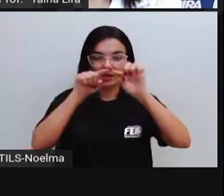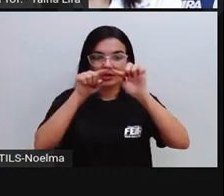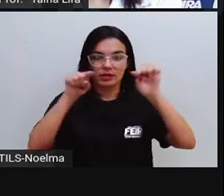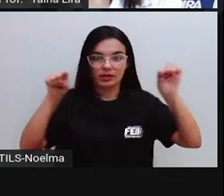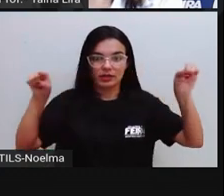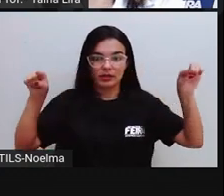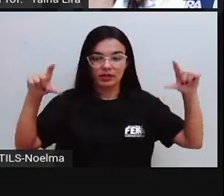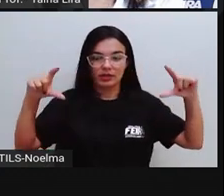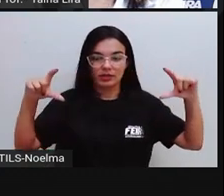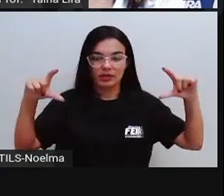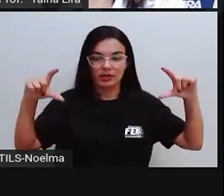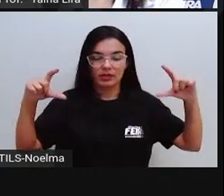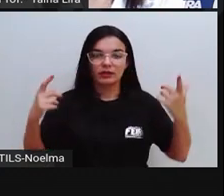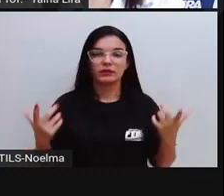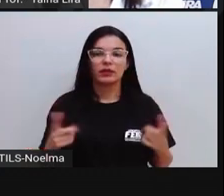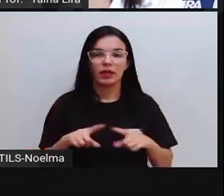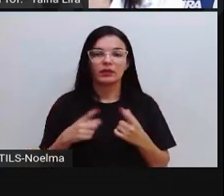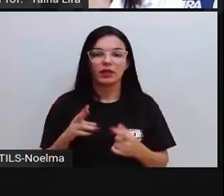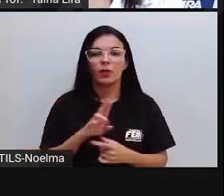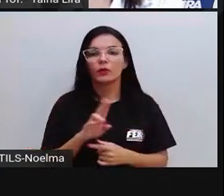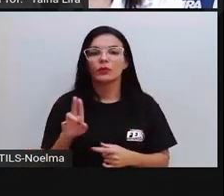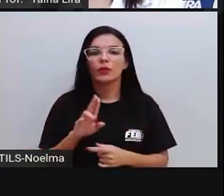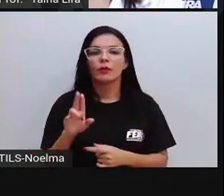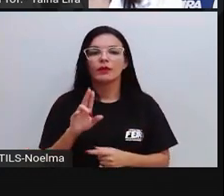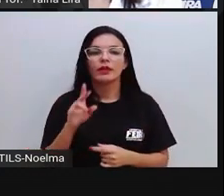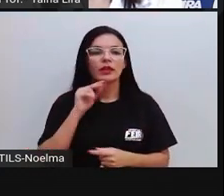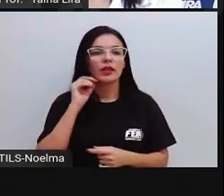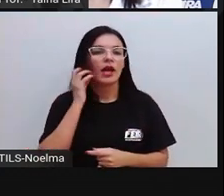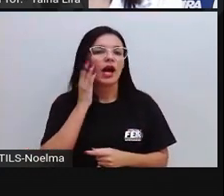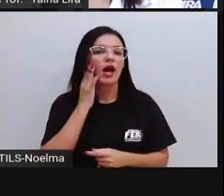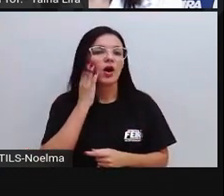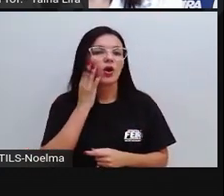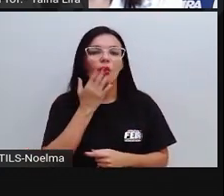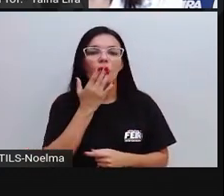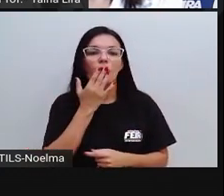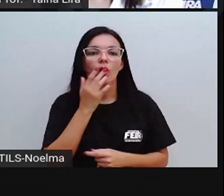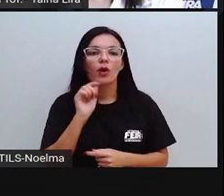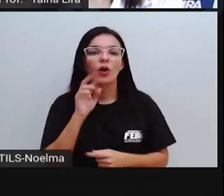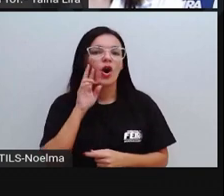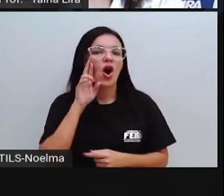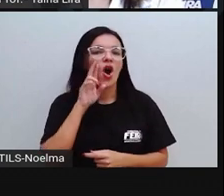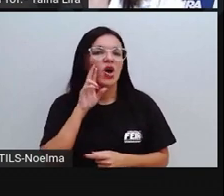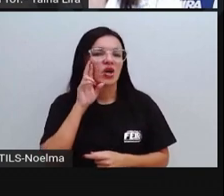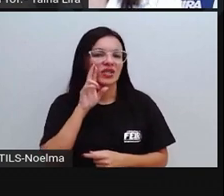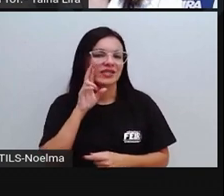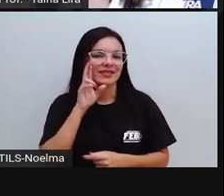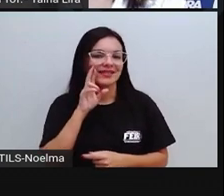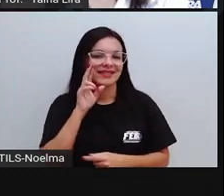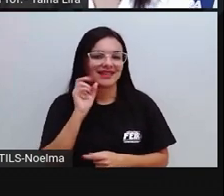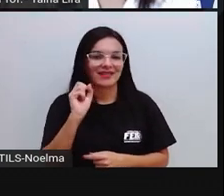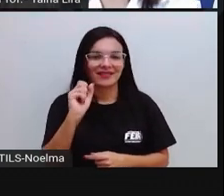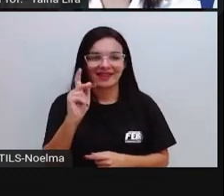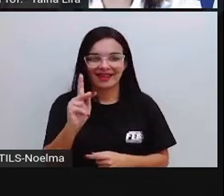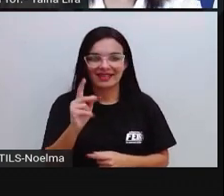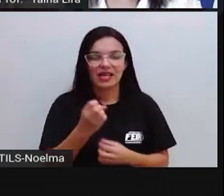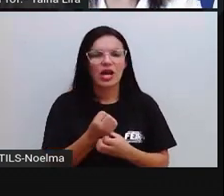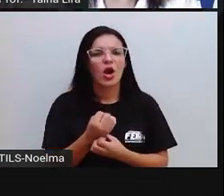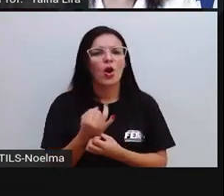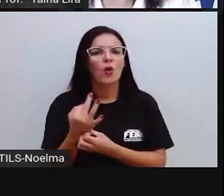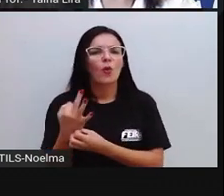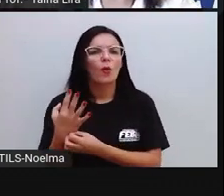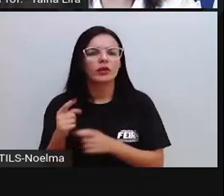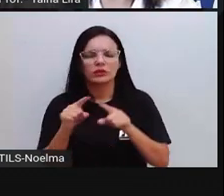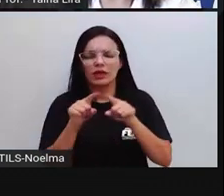tá? Então, ó, esse retângulo tá pintadinho de rosa. Temos quantos retângulos